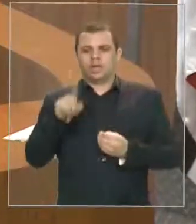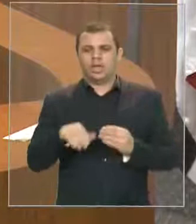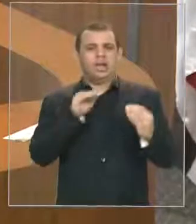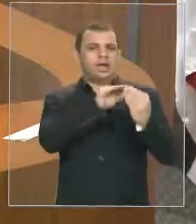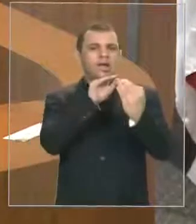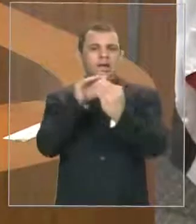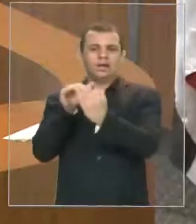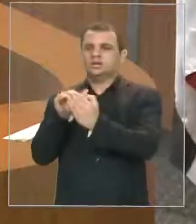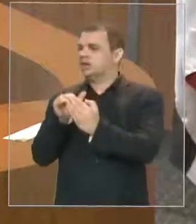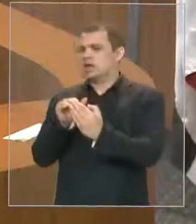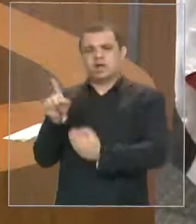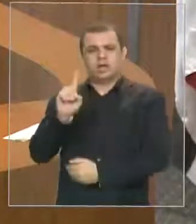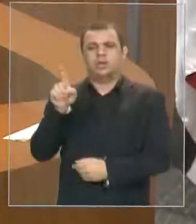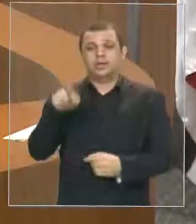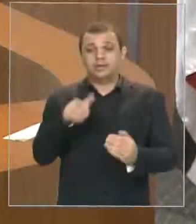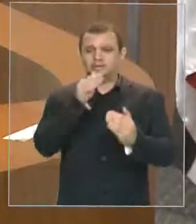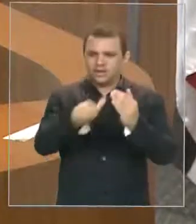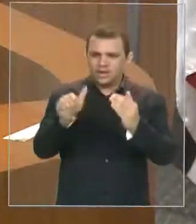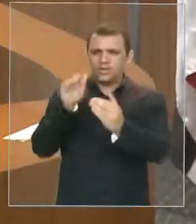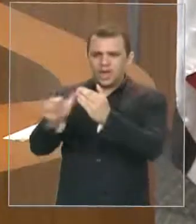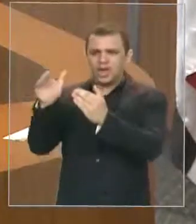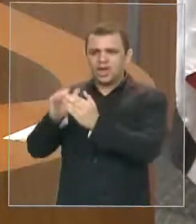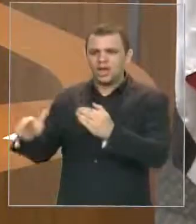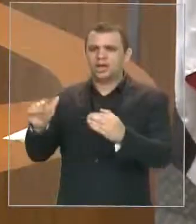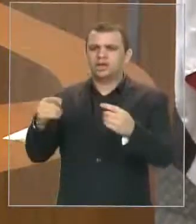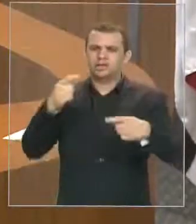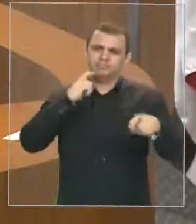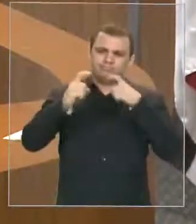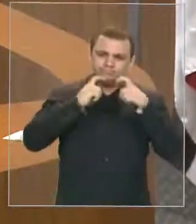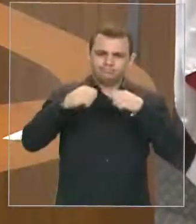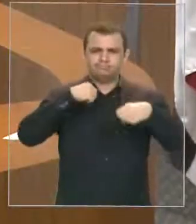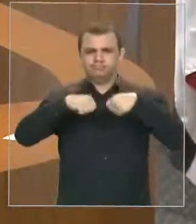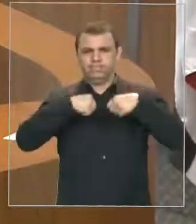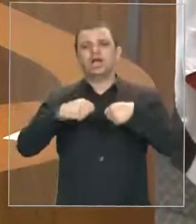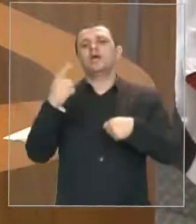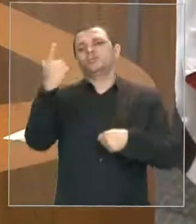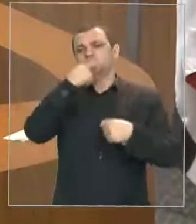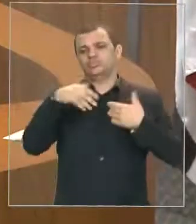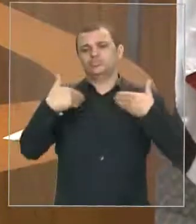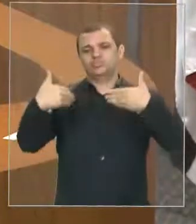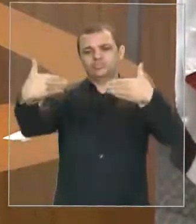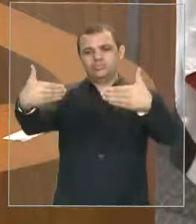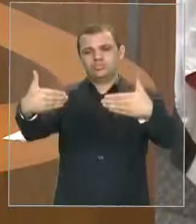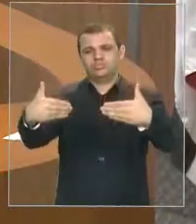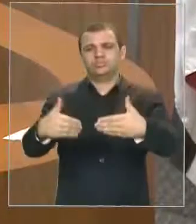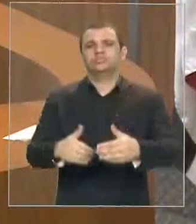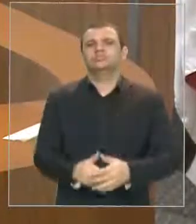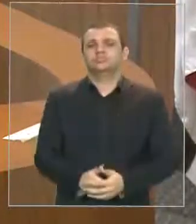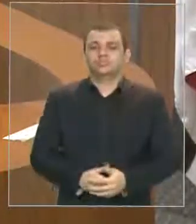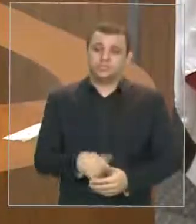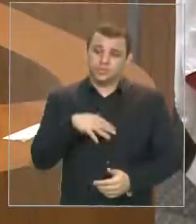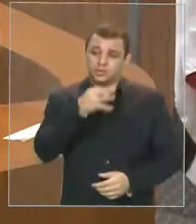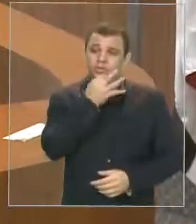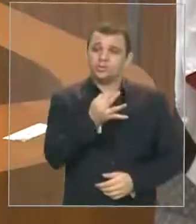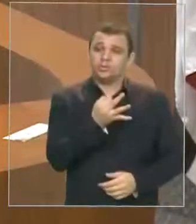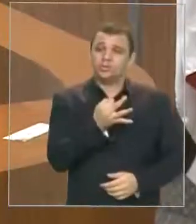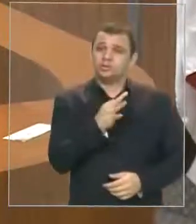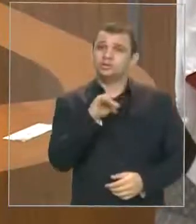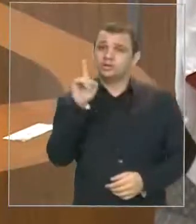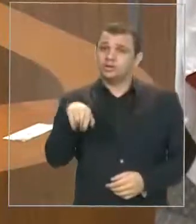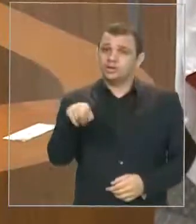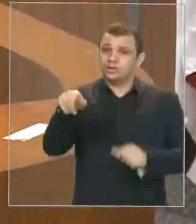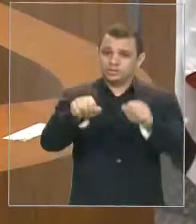no dissenso, no debate, no contraditório, e eu acho que foi para isso que serviu essa audiência pública de hoje. Para que a gente possa, exatamente por